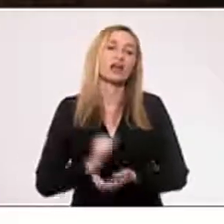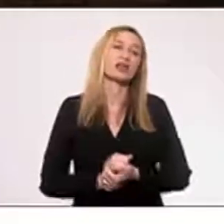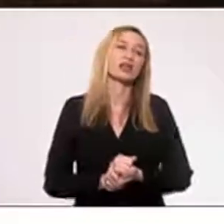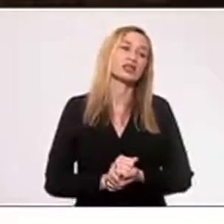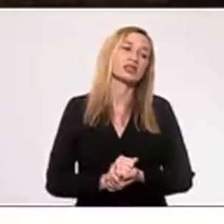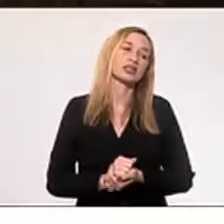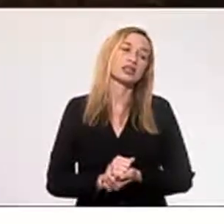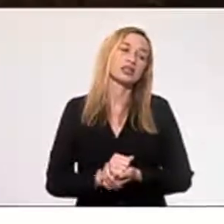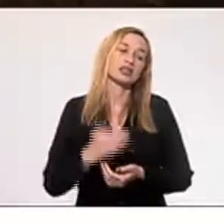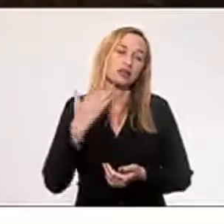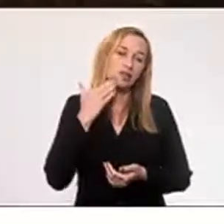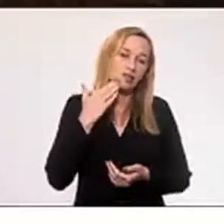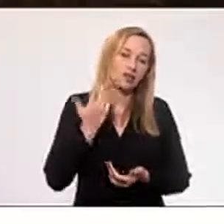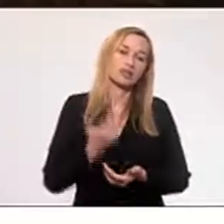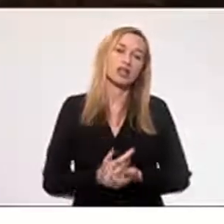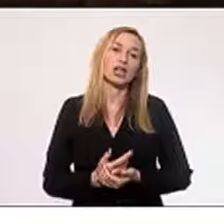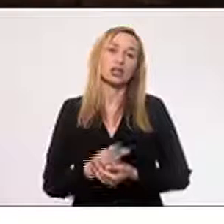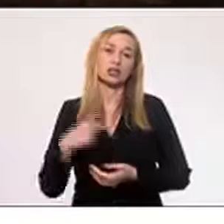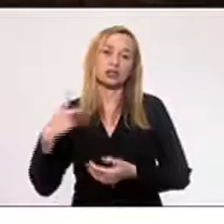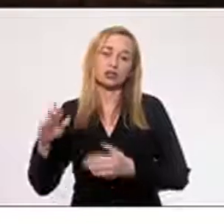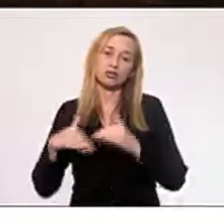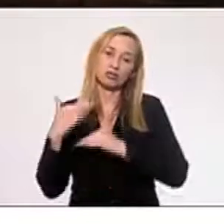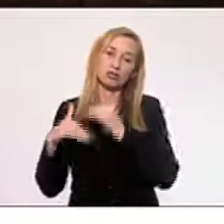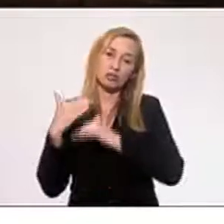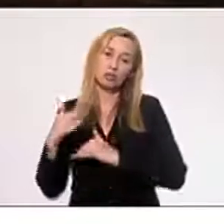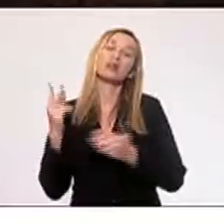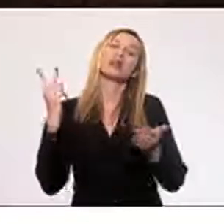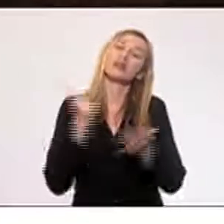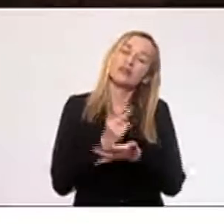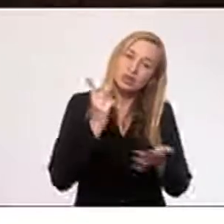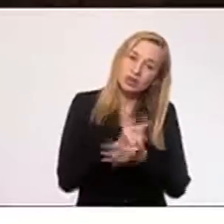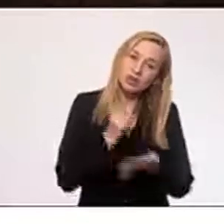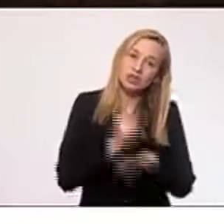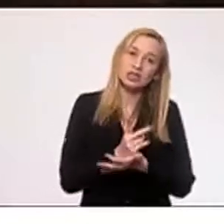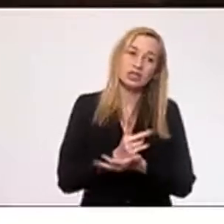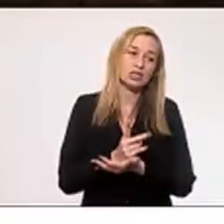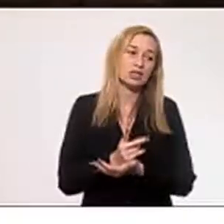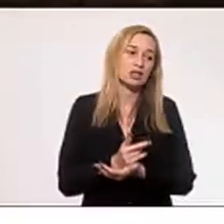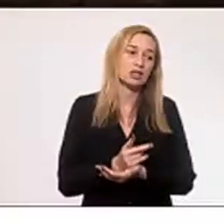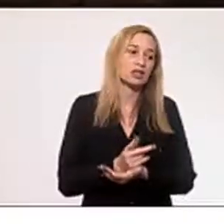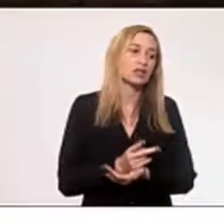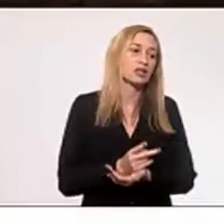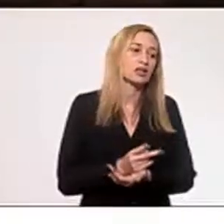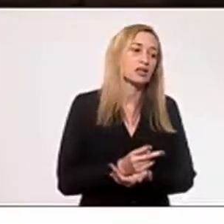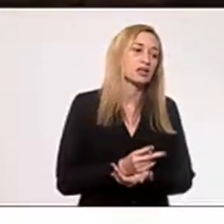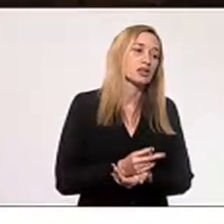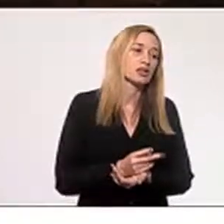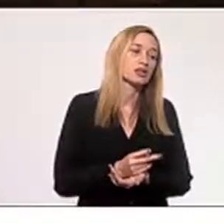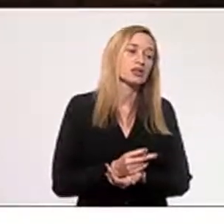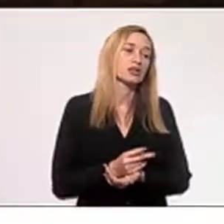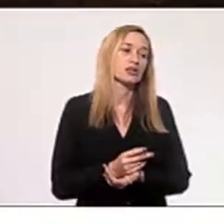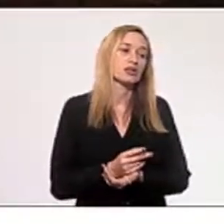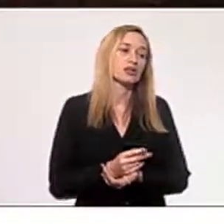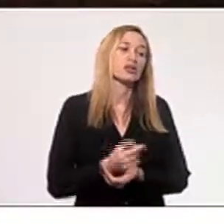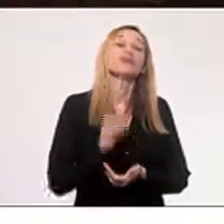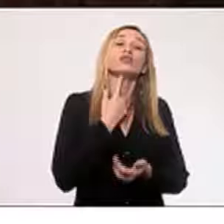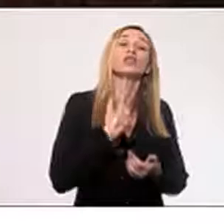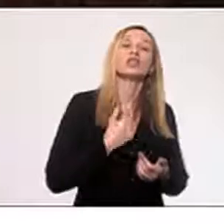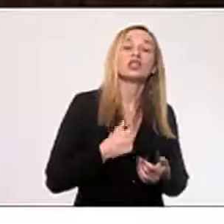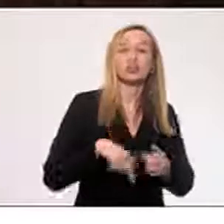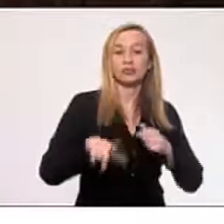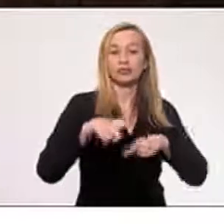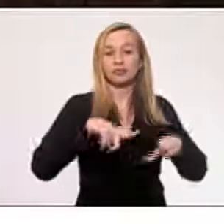maneira drástica o seu funcionamento, mas mesmo assim, com espírito público, com espírito acadêmico, com a entrega